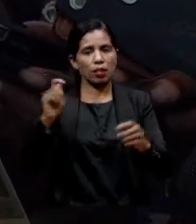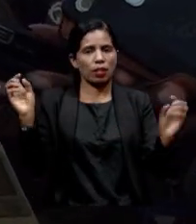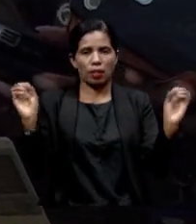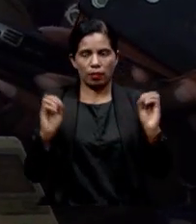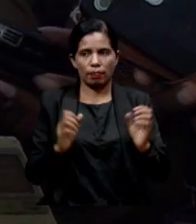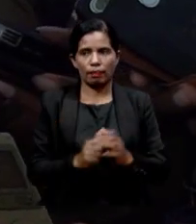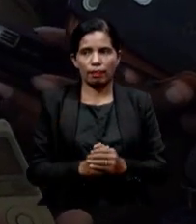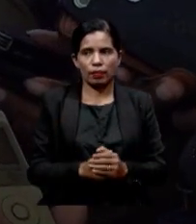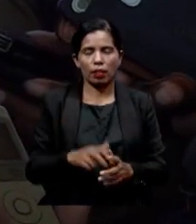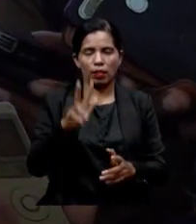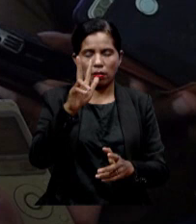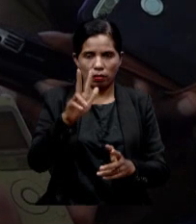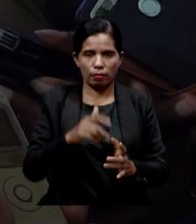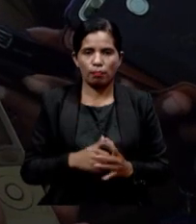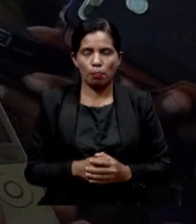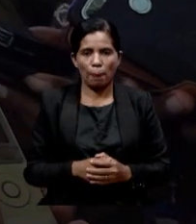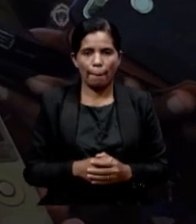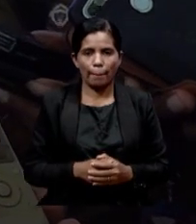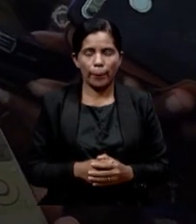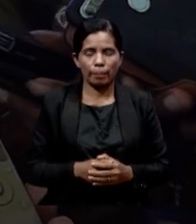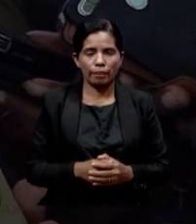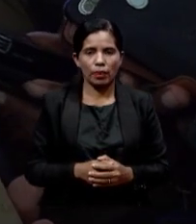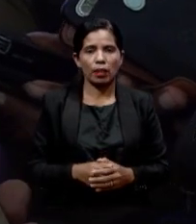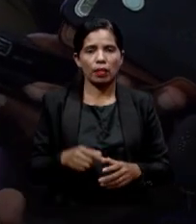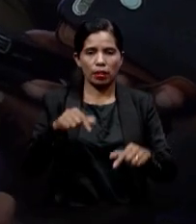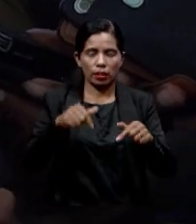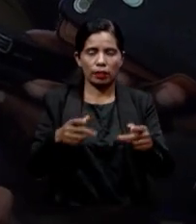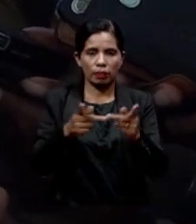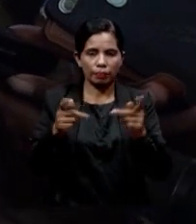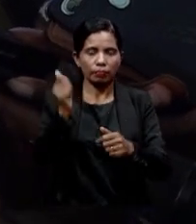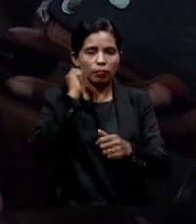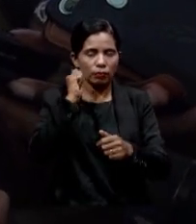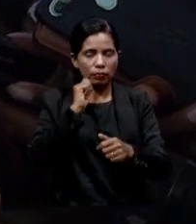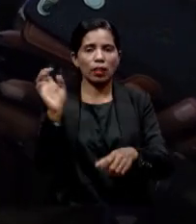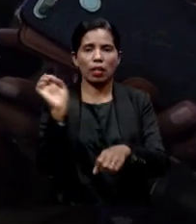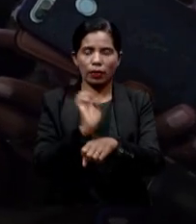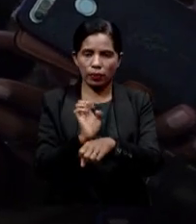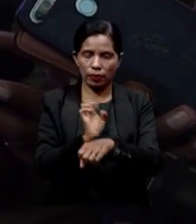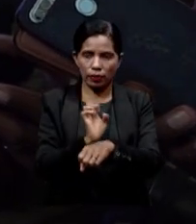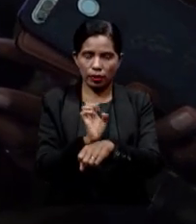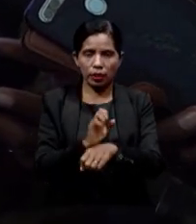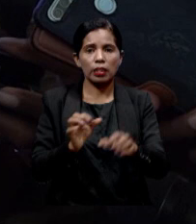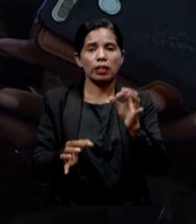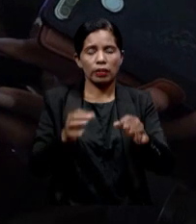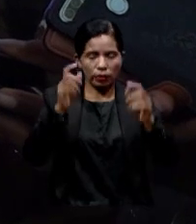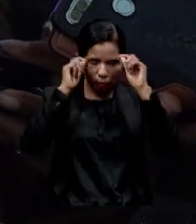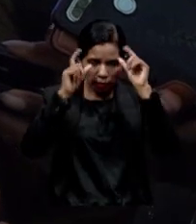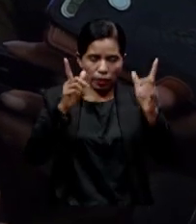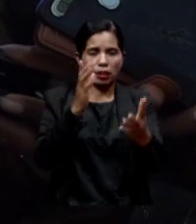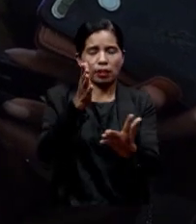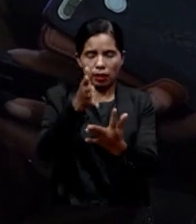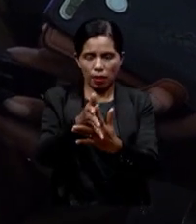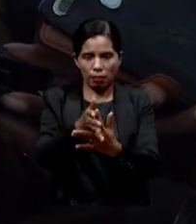pilar tolo e a Organização Regional ASEAN pilar e daí pilar economia se Timor Leste vele tamala lá já